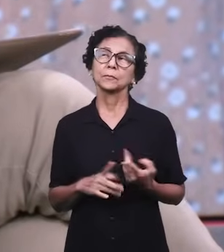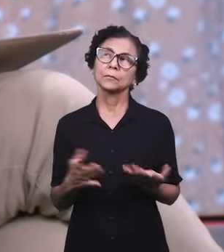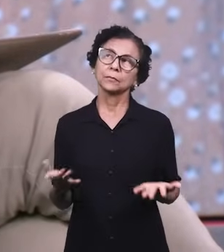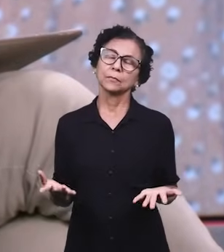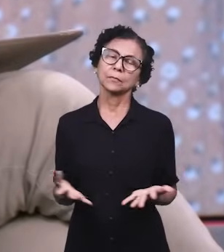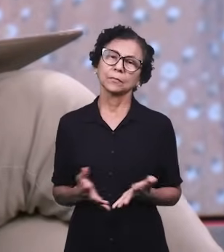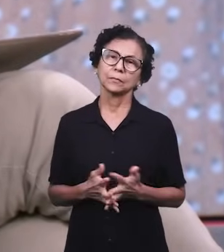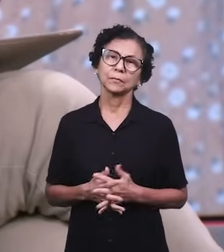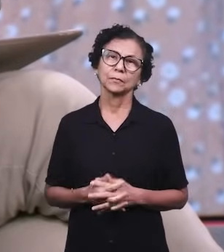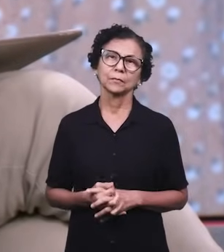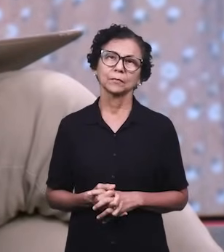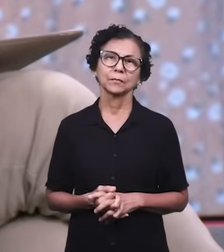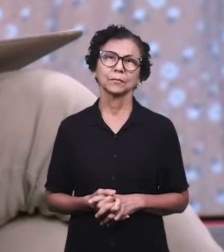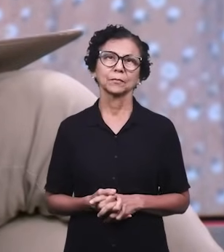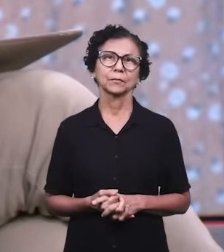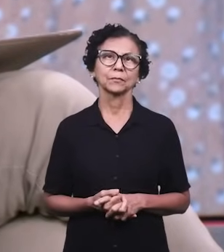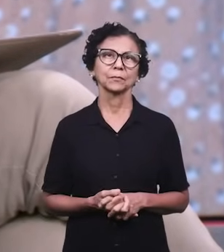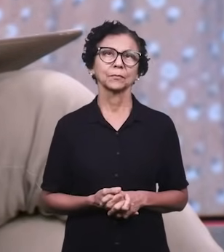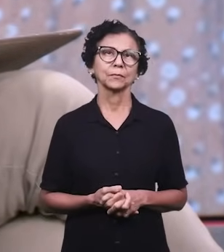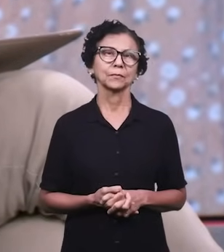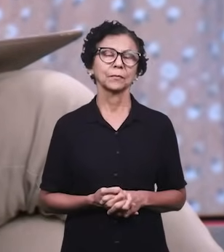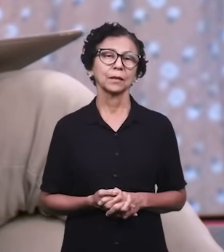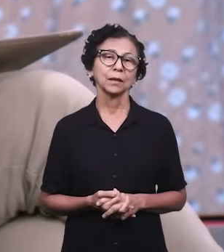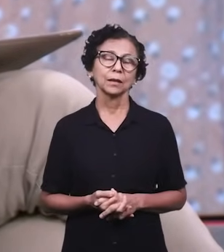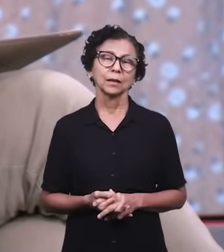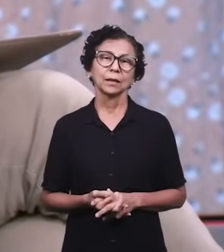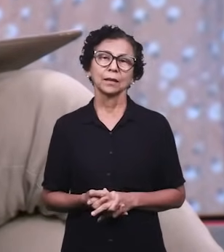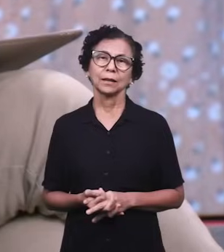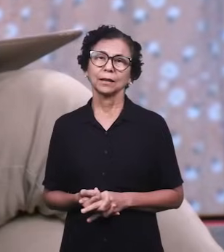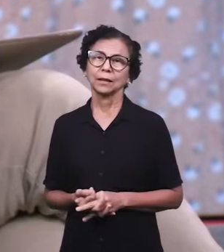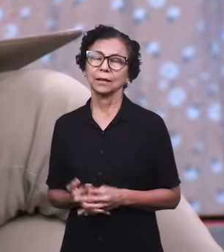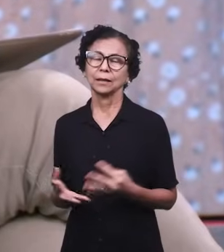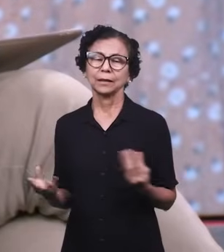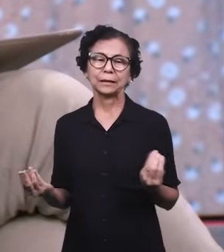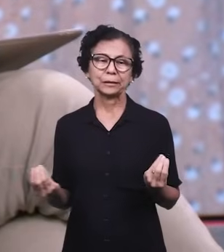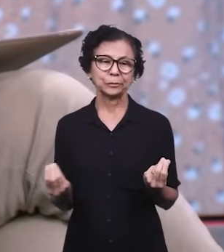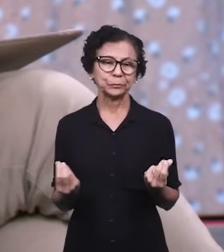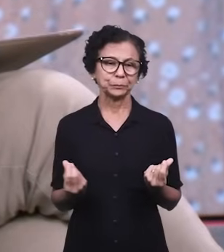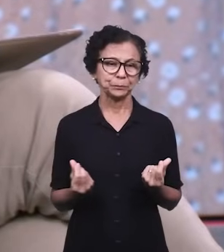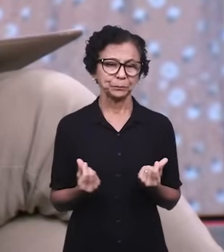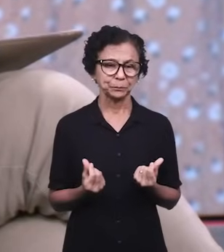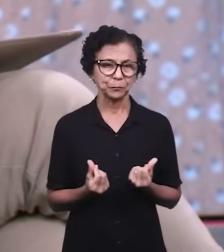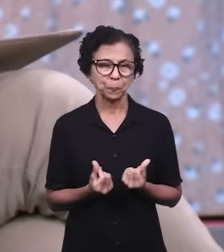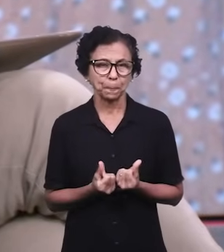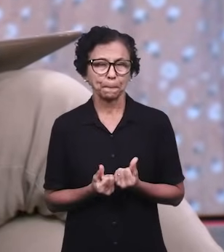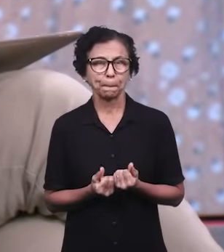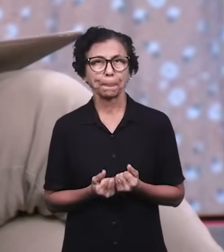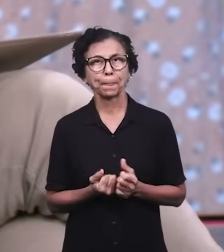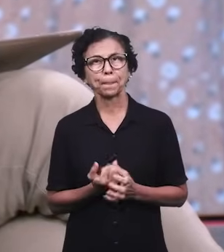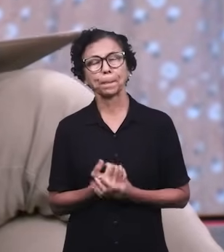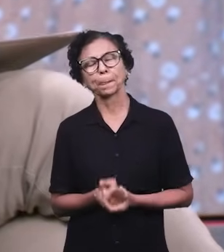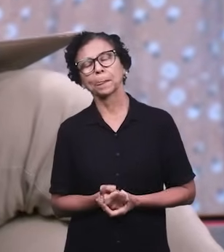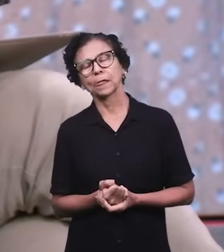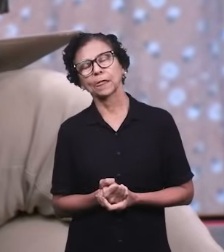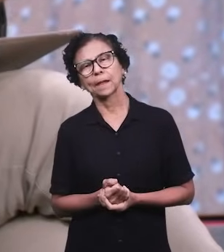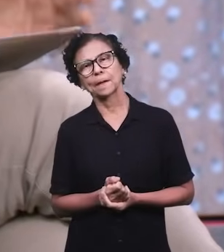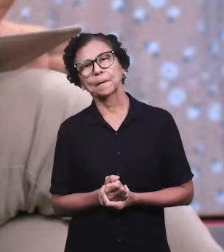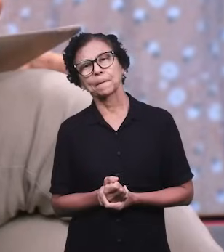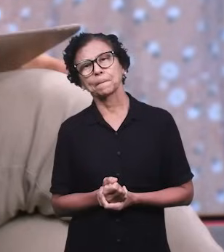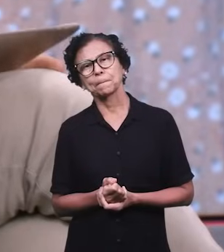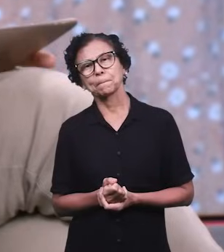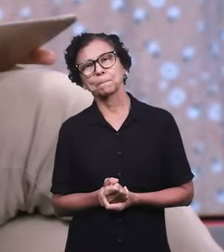espera-se, não é? Ou talvez eu poderia dizer assim, é mais natural que aqueles que somos, e aí eu me